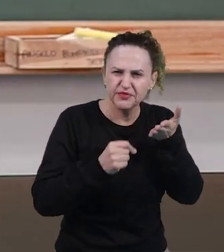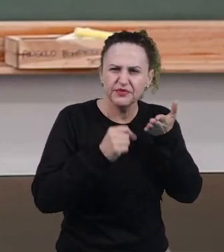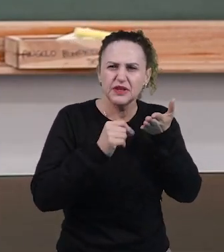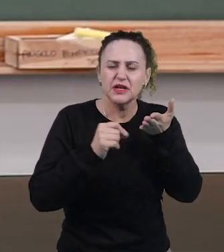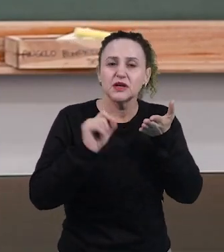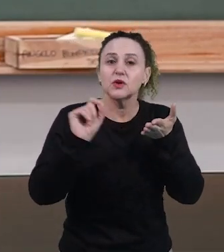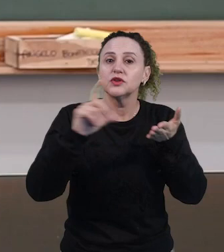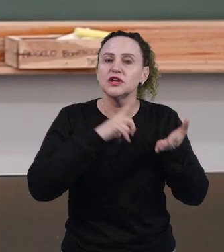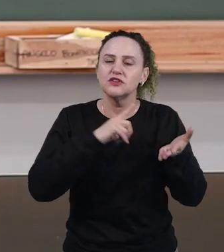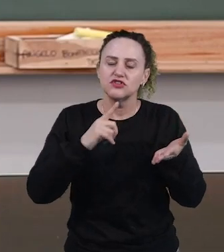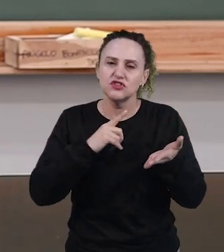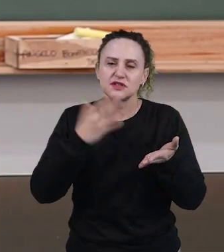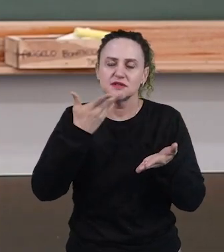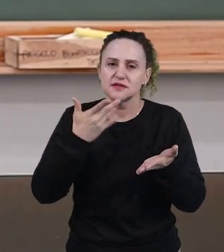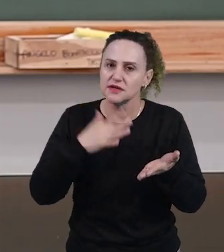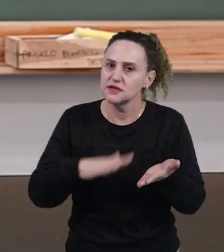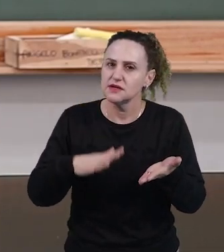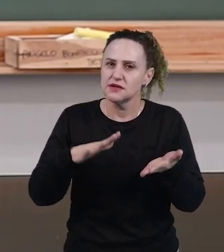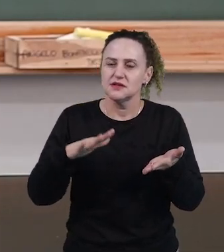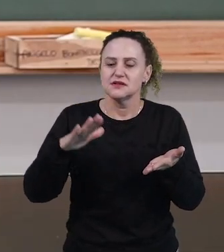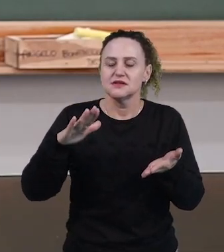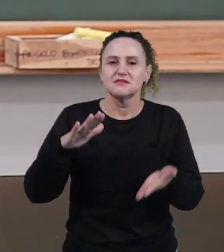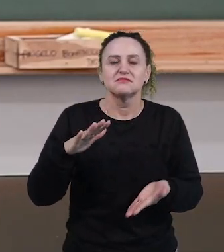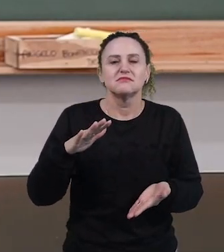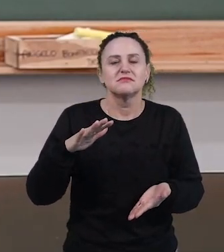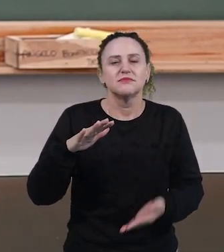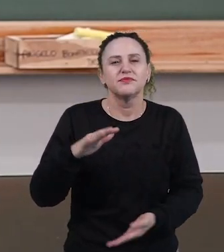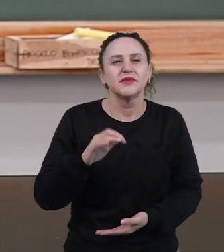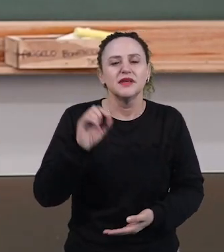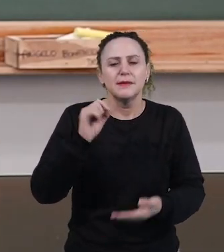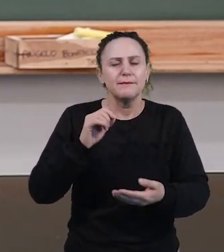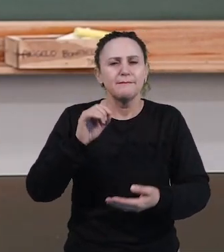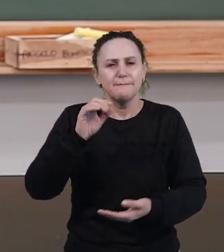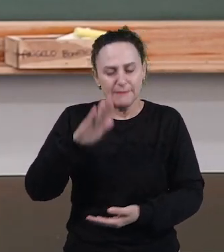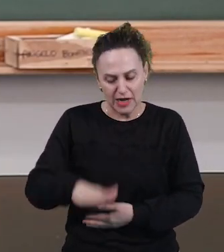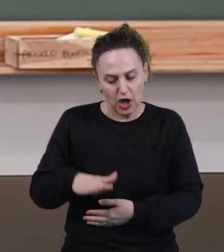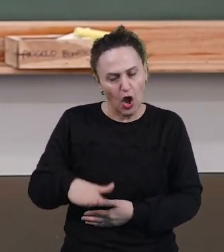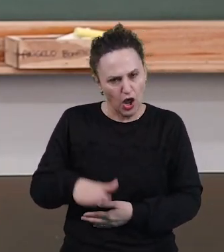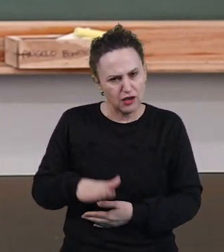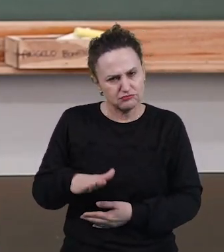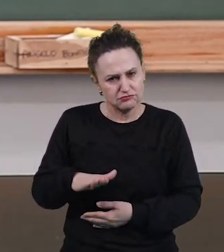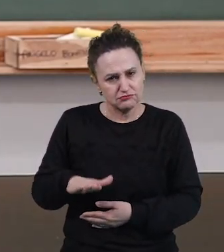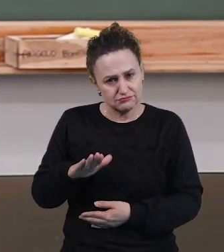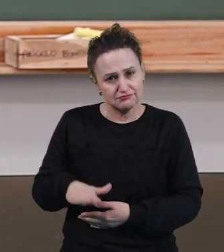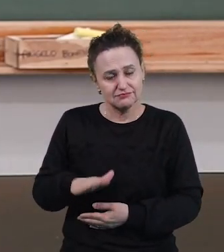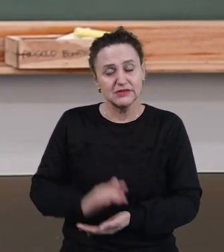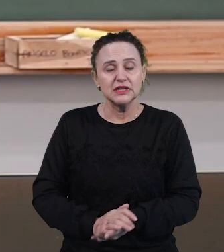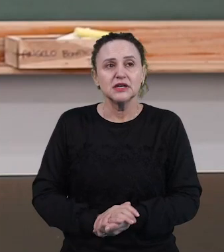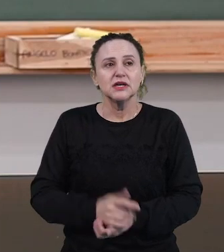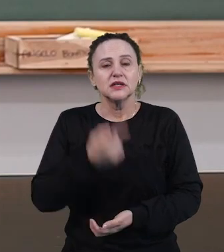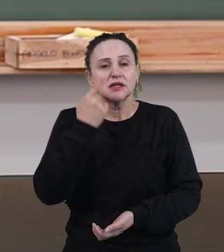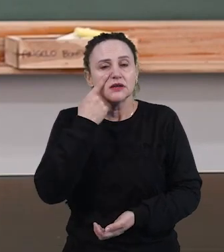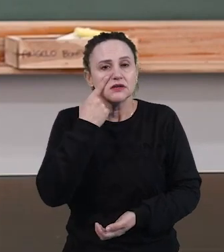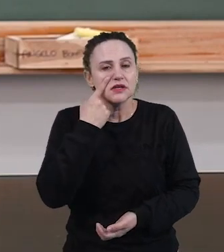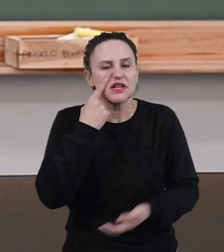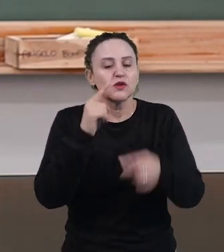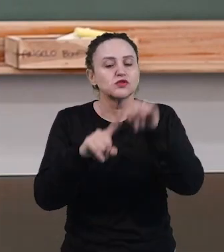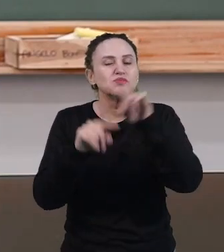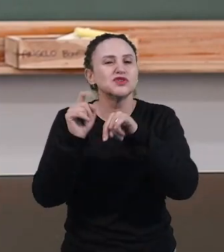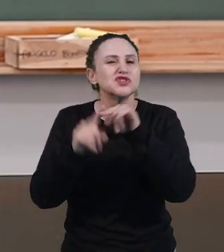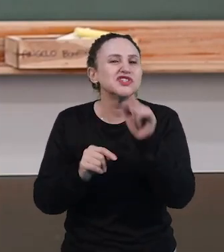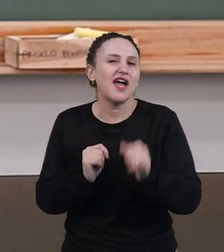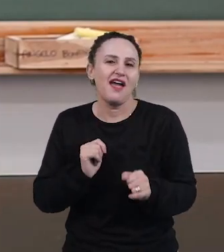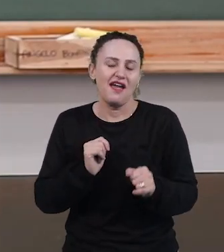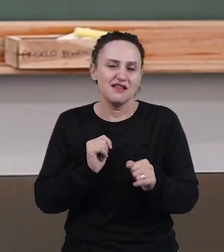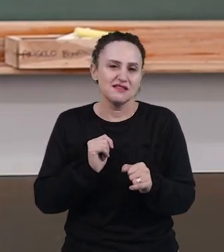menores, então, né, a criança é levada a agir sobre alguns objetos, então todo mundo já deve ter visto, aí se vocês colocarem também na internet as